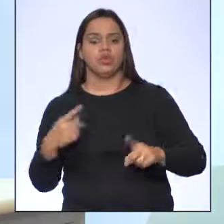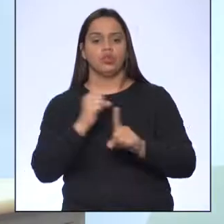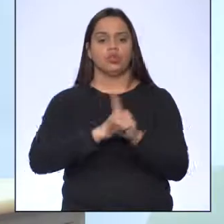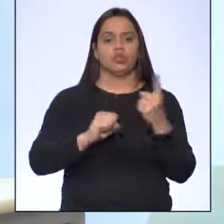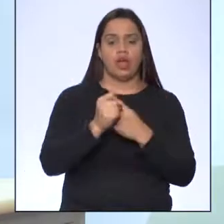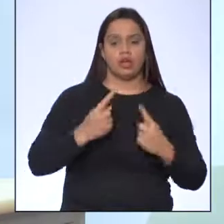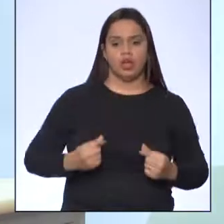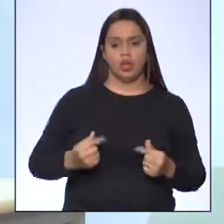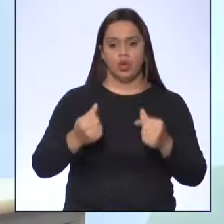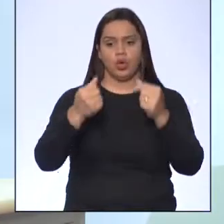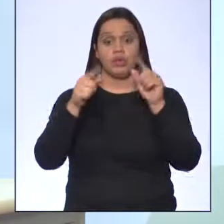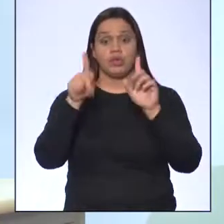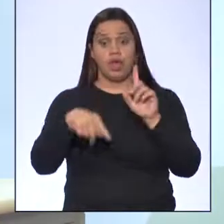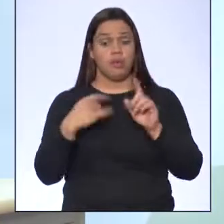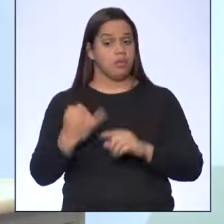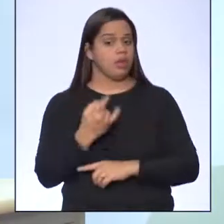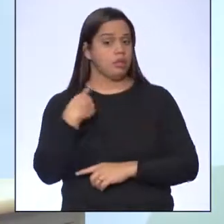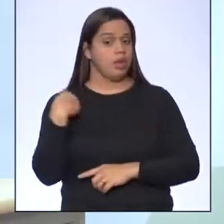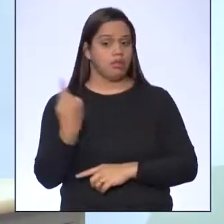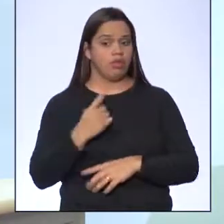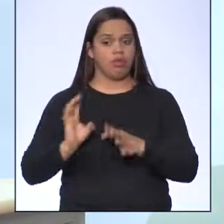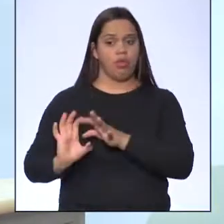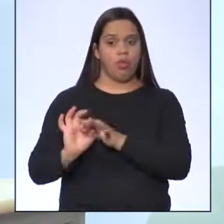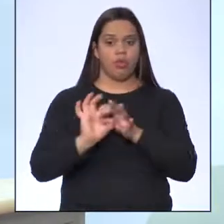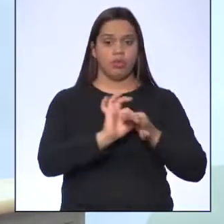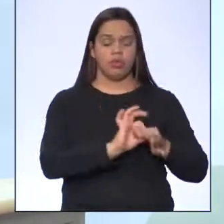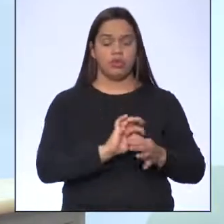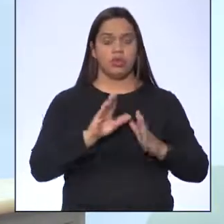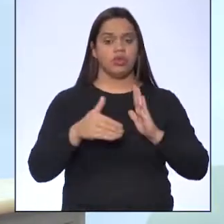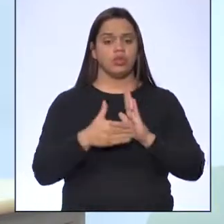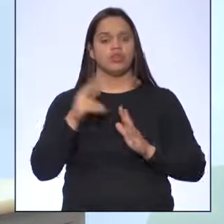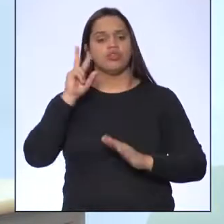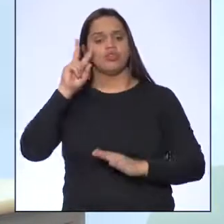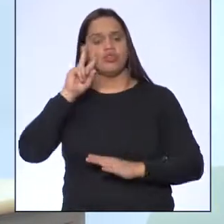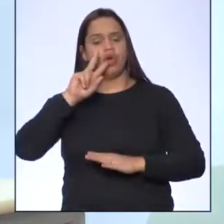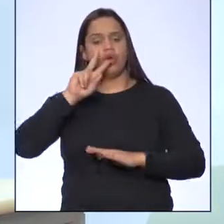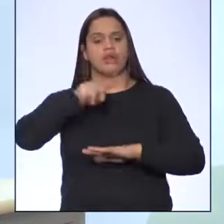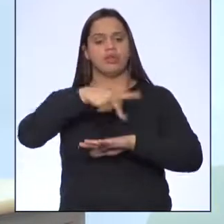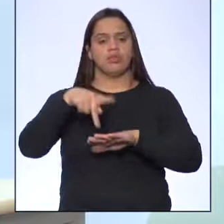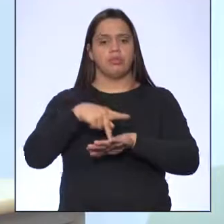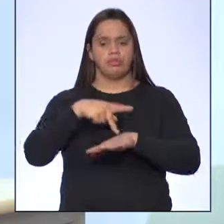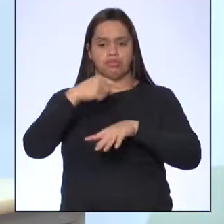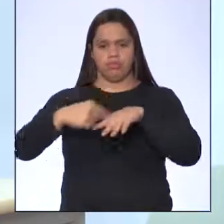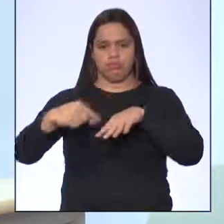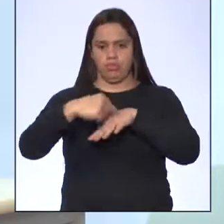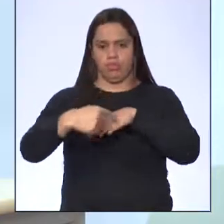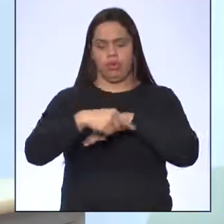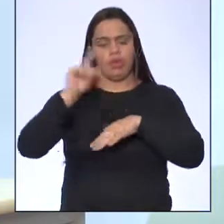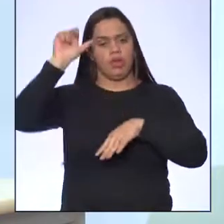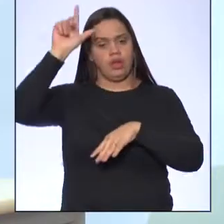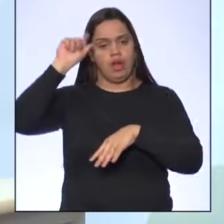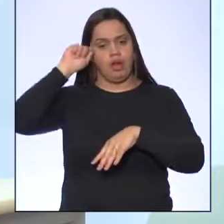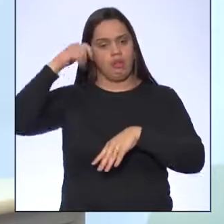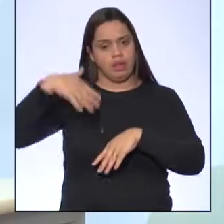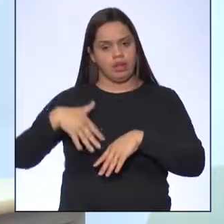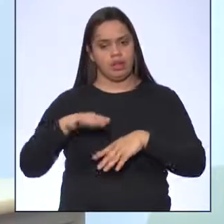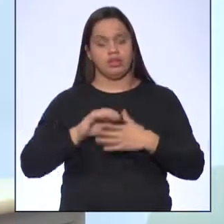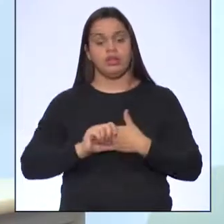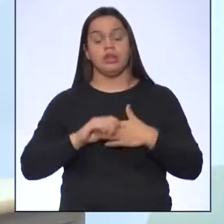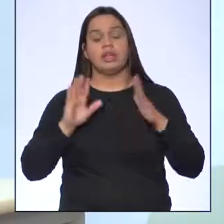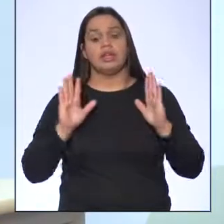contextualizar a história de vários países africanos. Com relação à segunda questão, né, professor, essa acho que